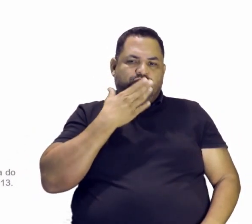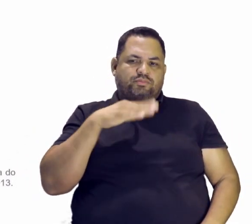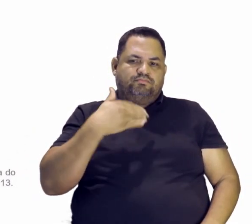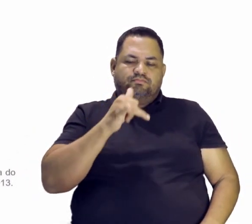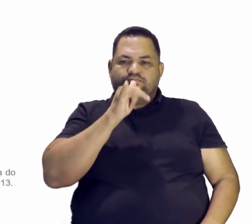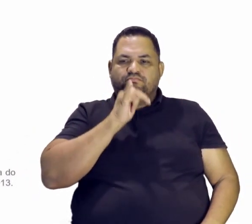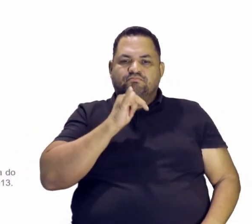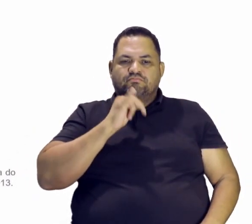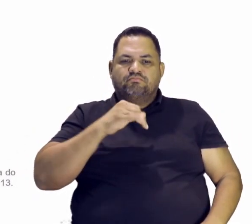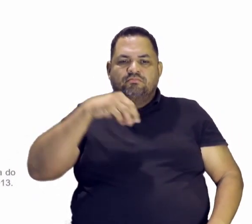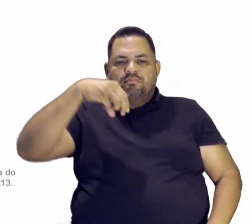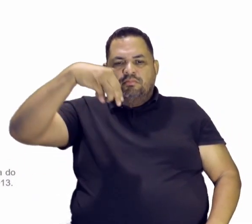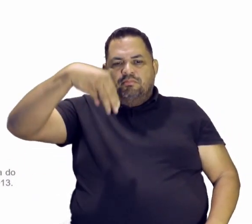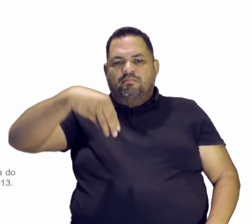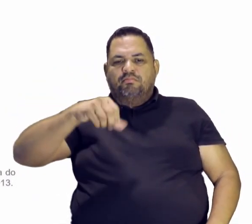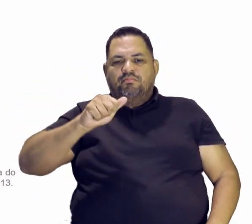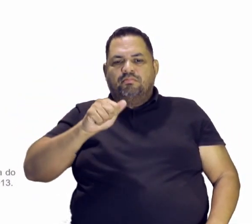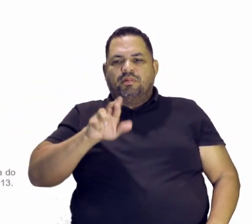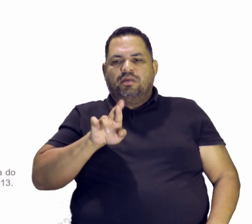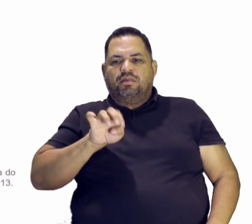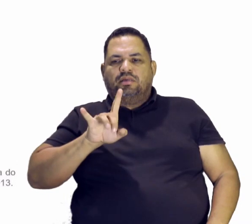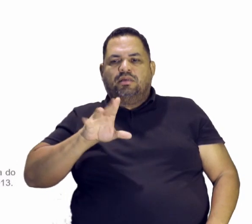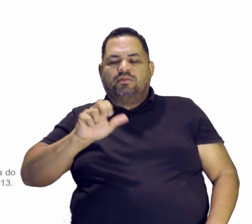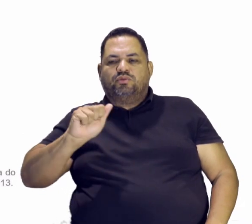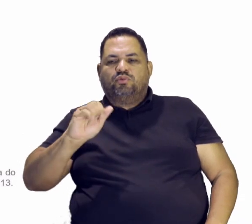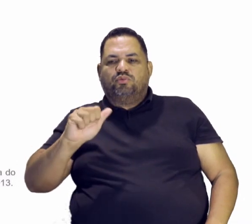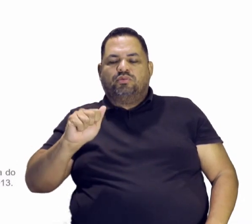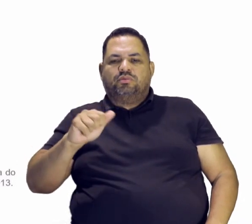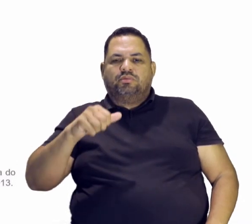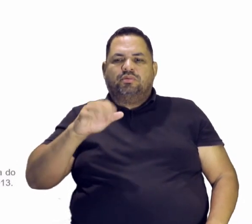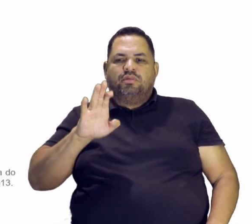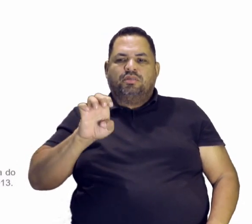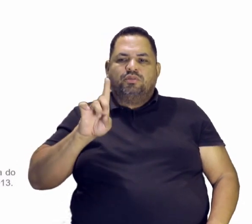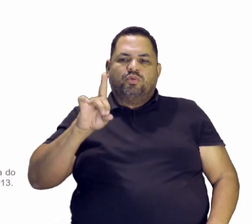da maratona, do endurance, né,